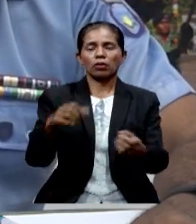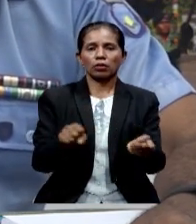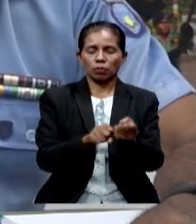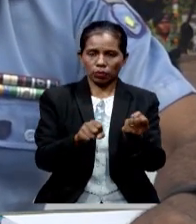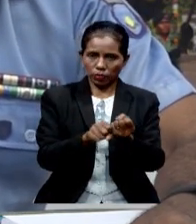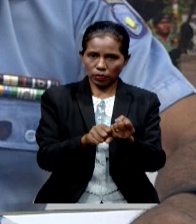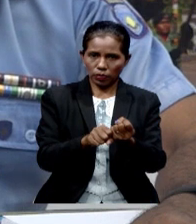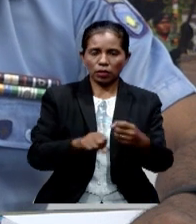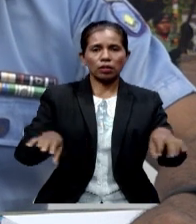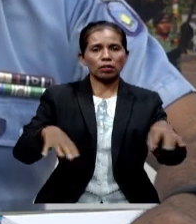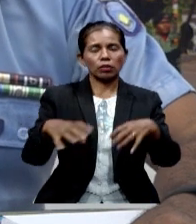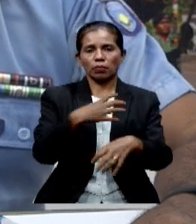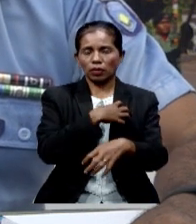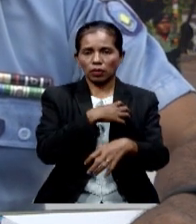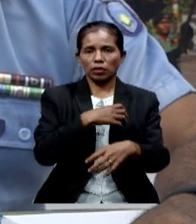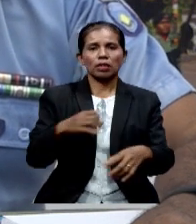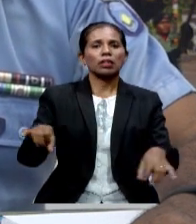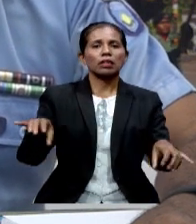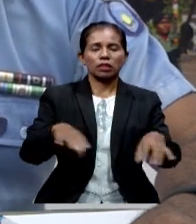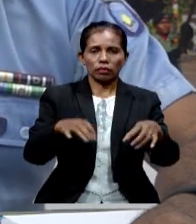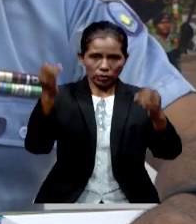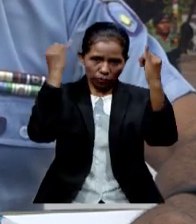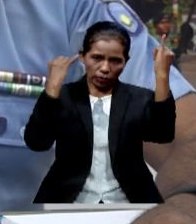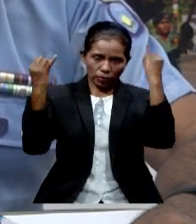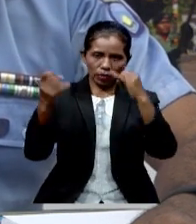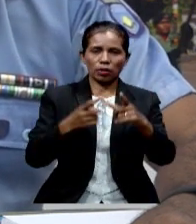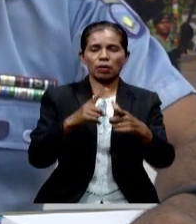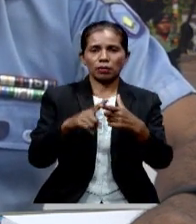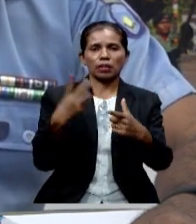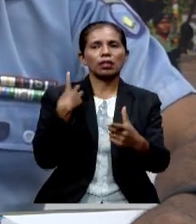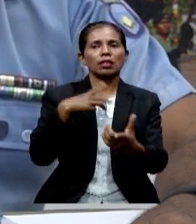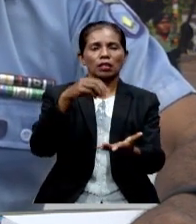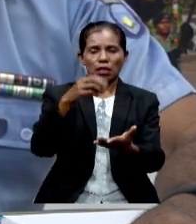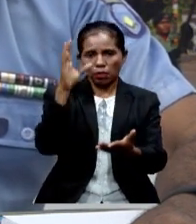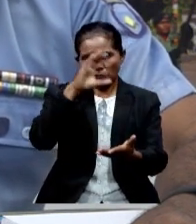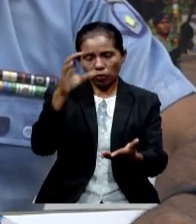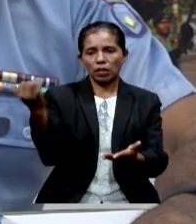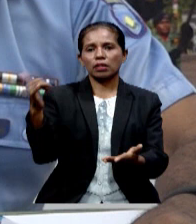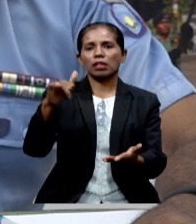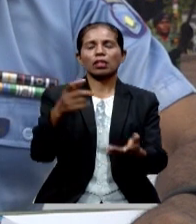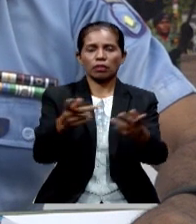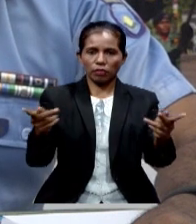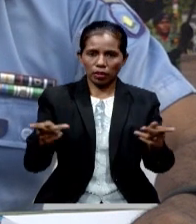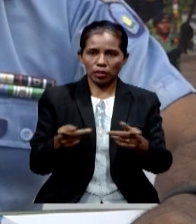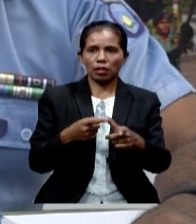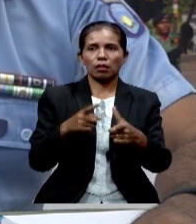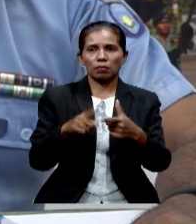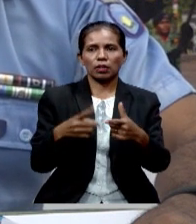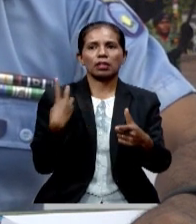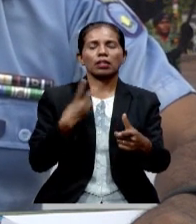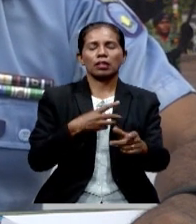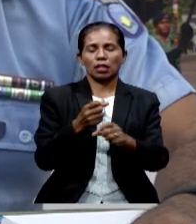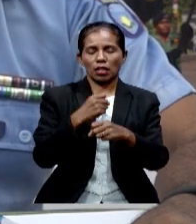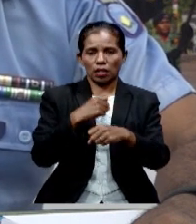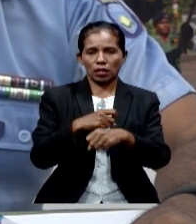sa ba serviço polícia nian, serviço informação nian, e depois ita localiza sira ni fatin, e depois ita halo intervenção ni